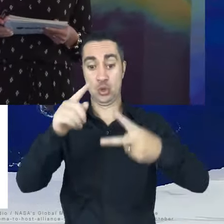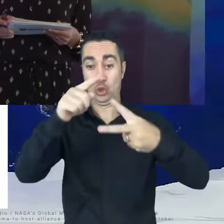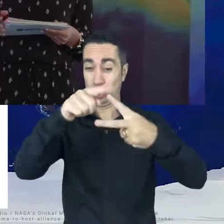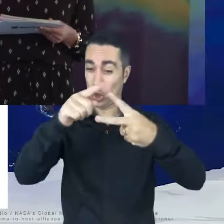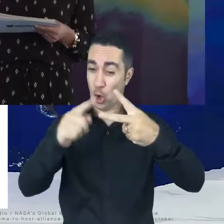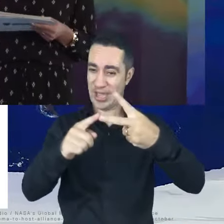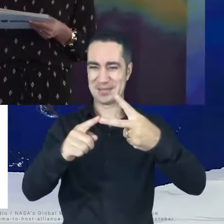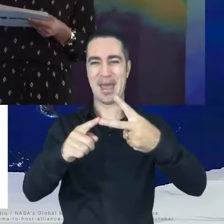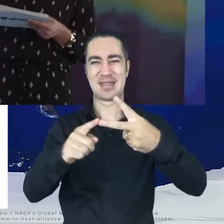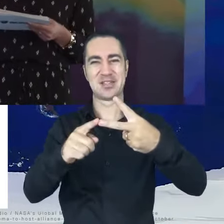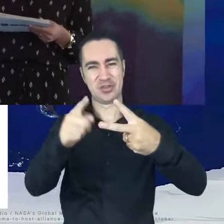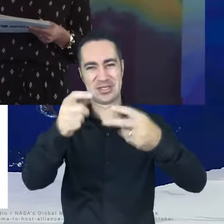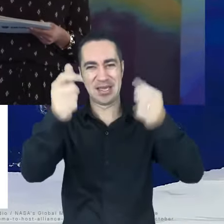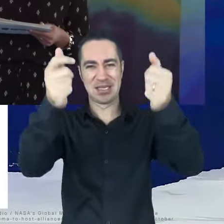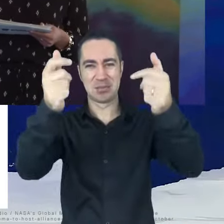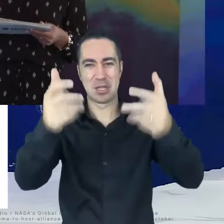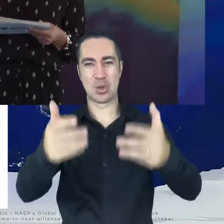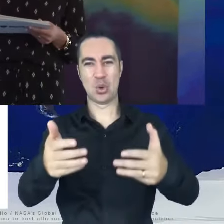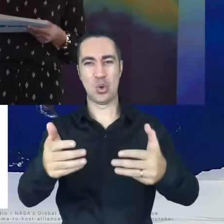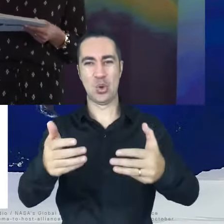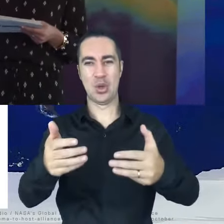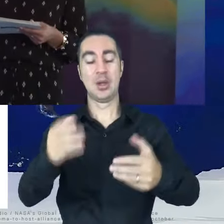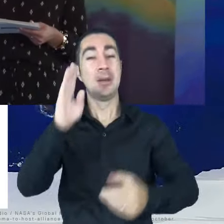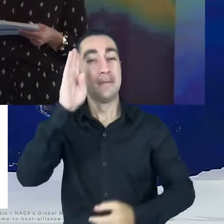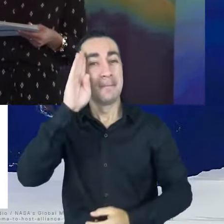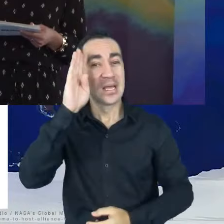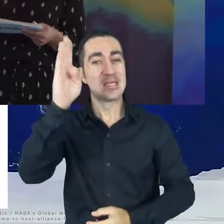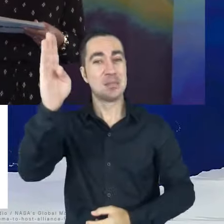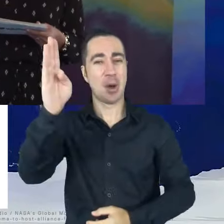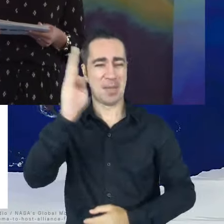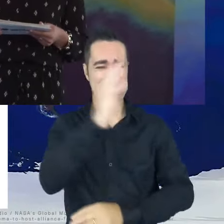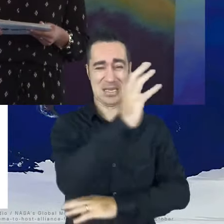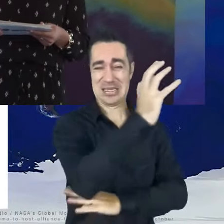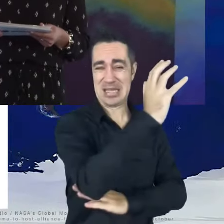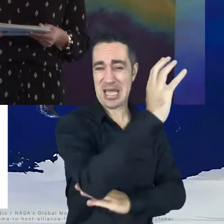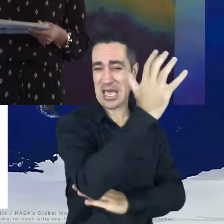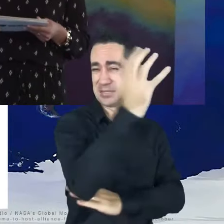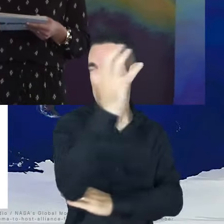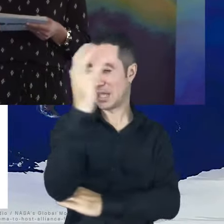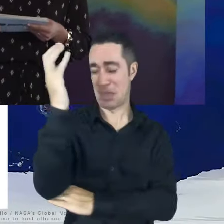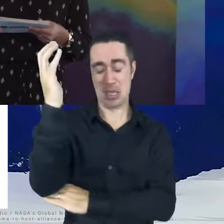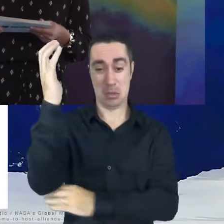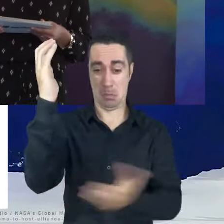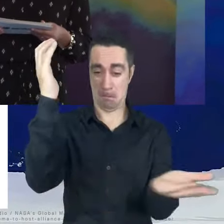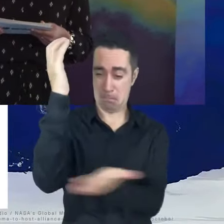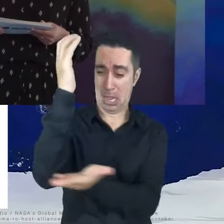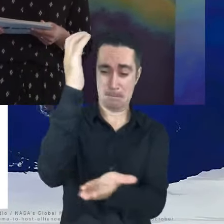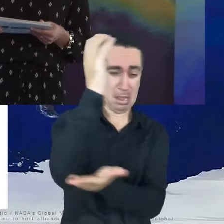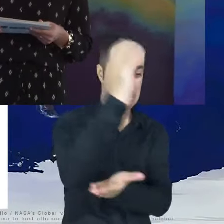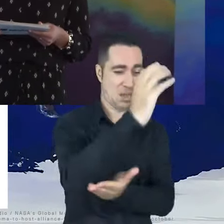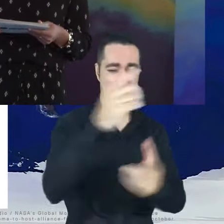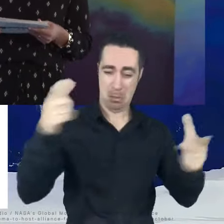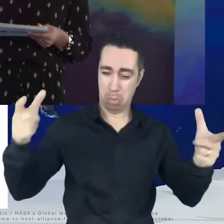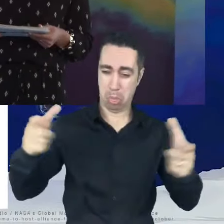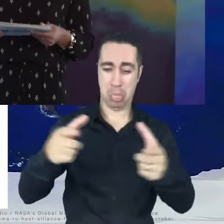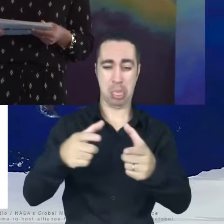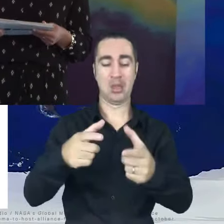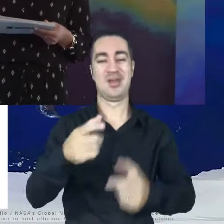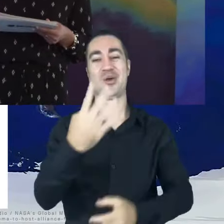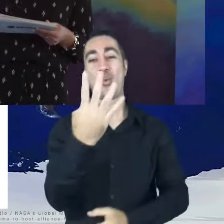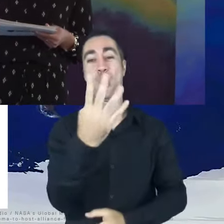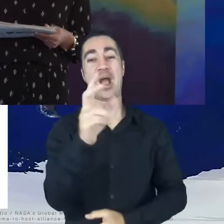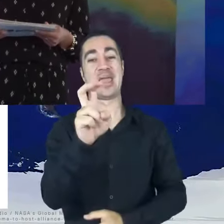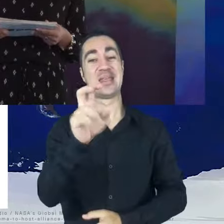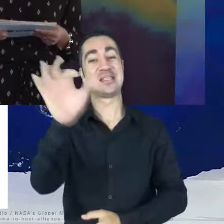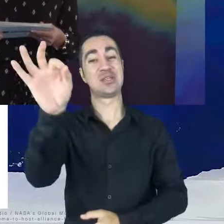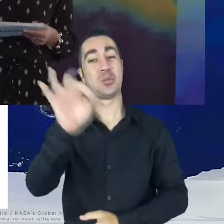principalmente quando a gente fala do desmatamento, né? 45% das nossas emissões vem do desmatamento, então é muito importante